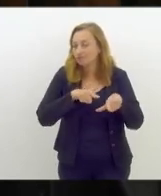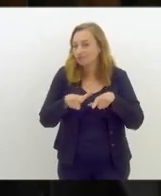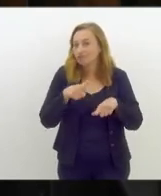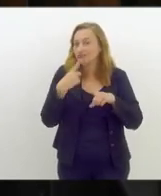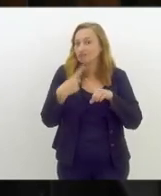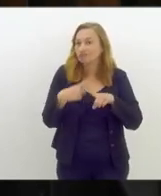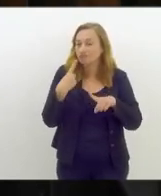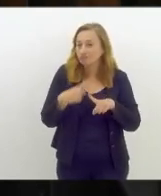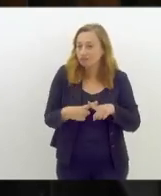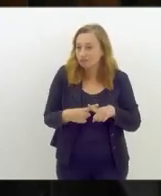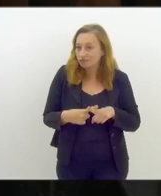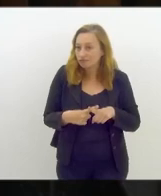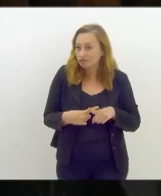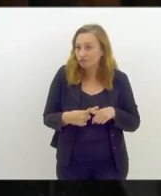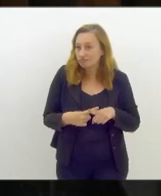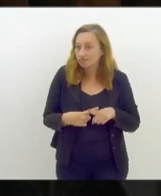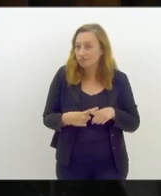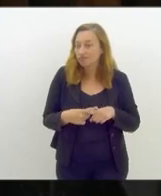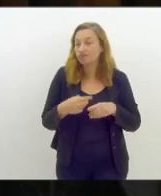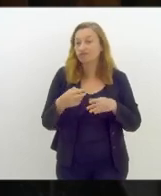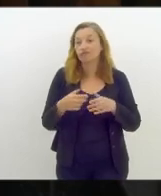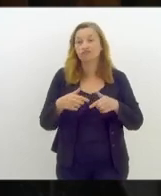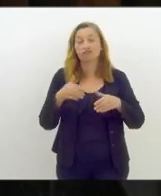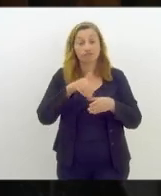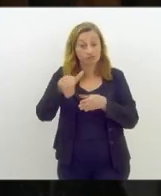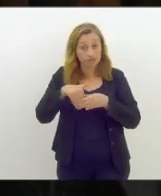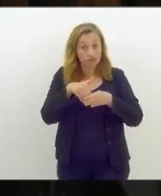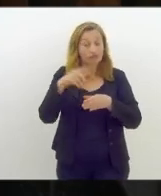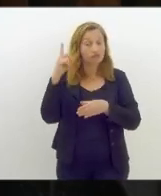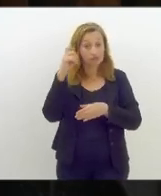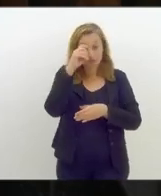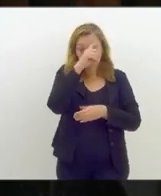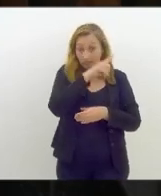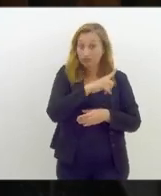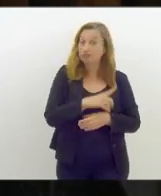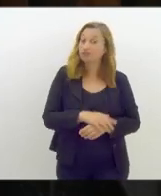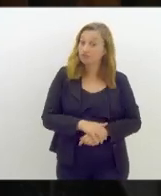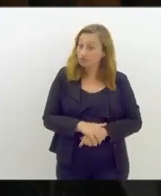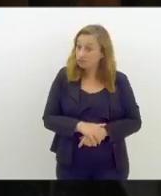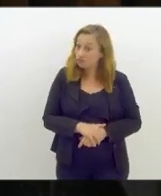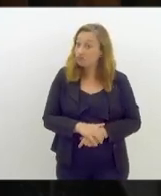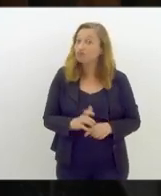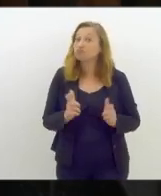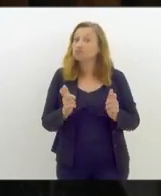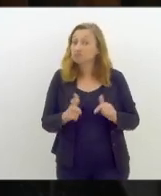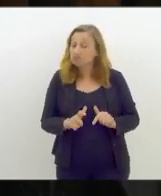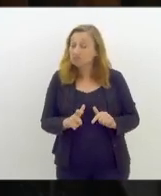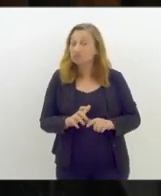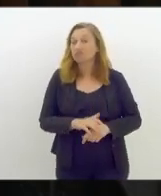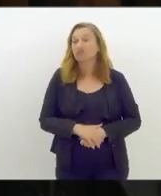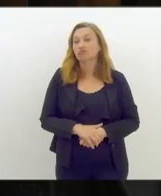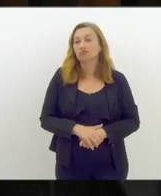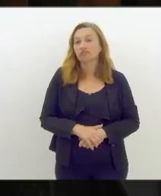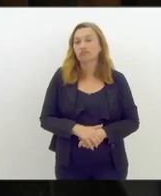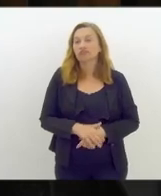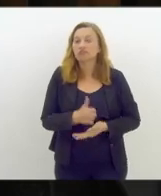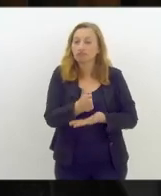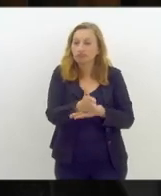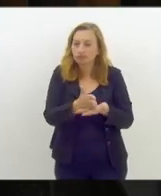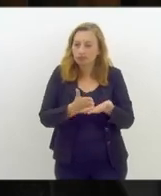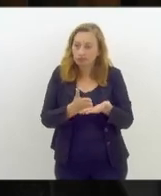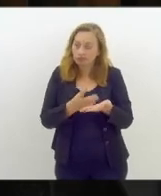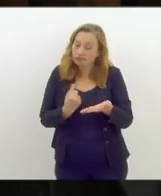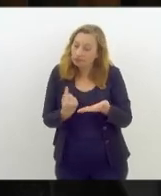Porque esta foi uma eleição dura, difícil, onde parte de nós,